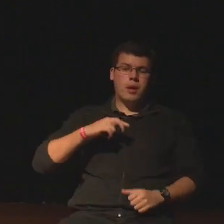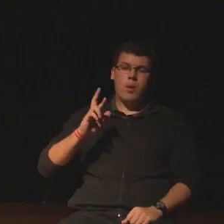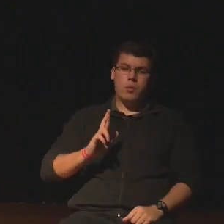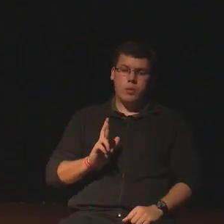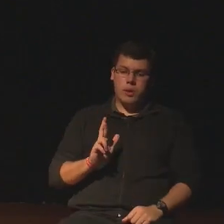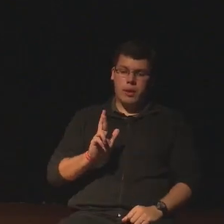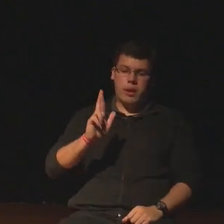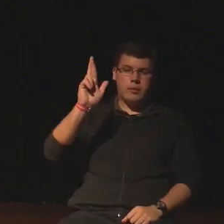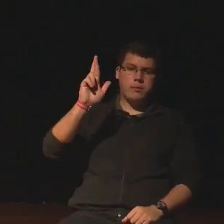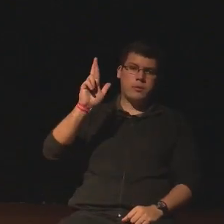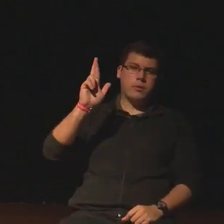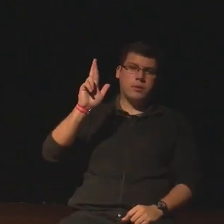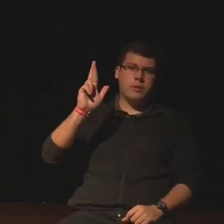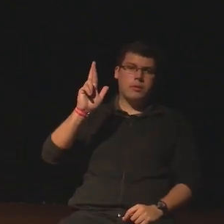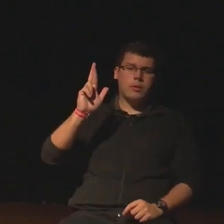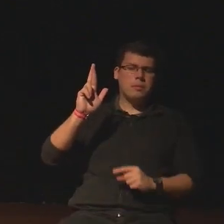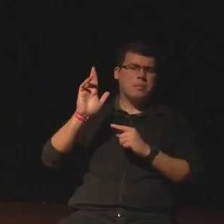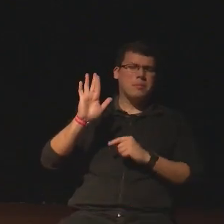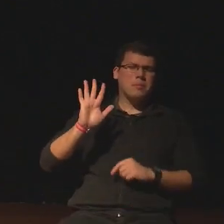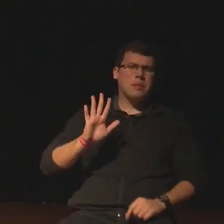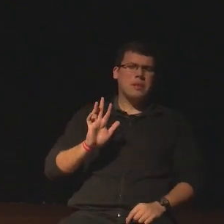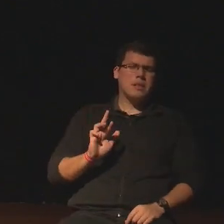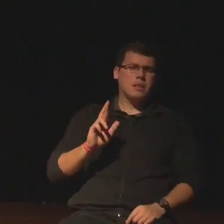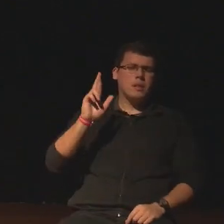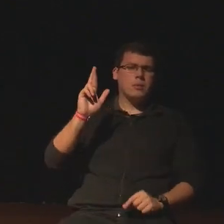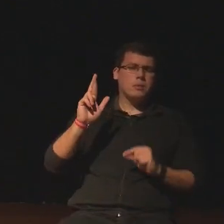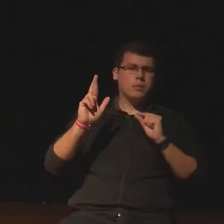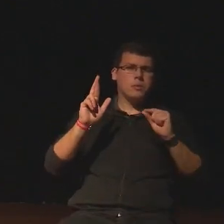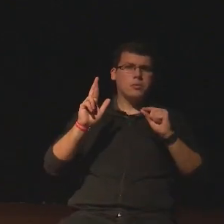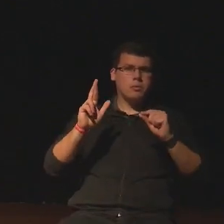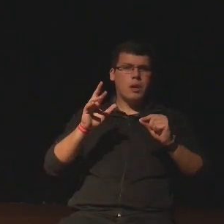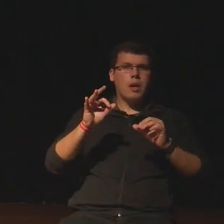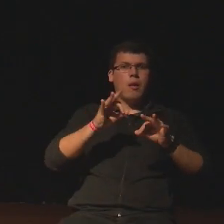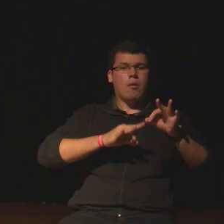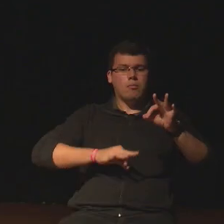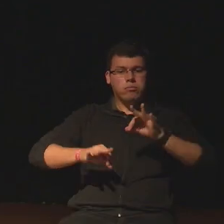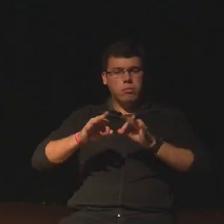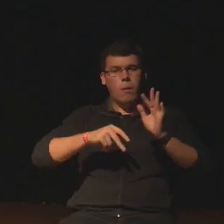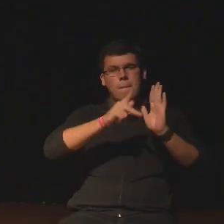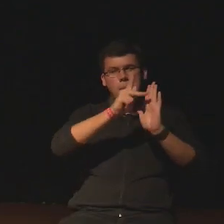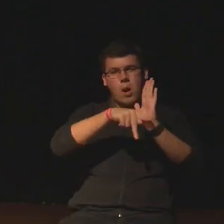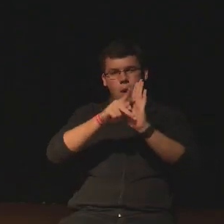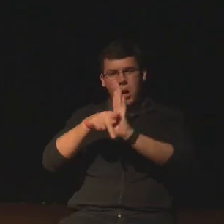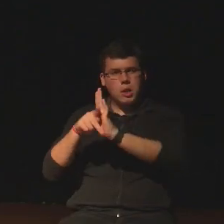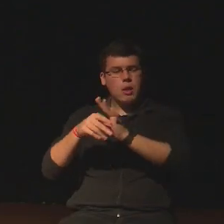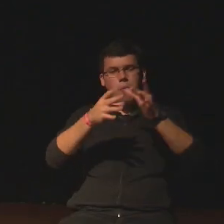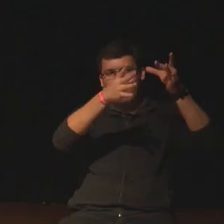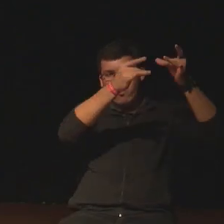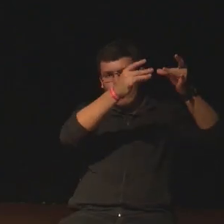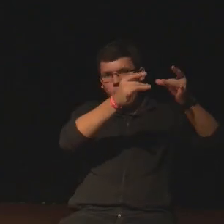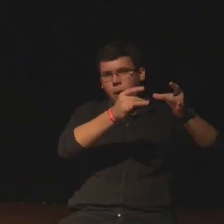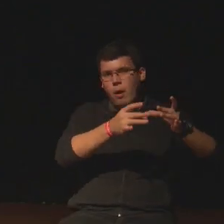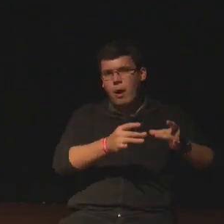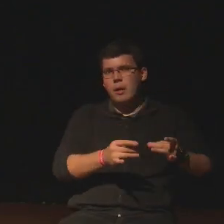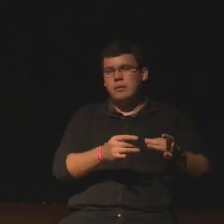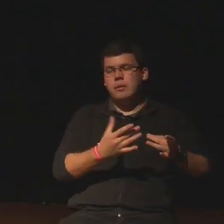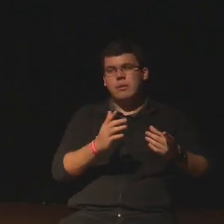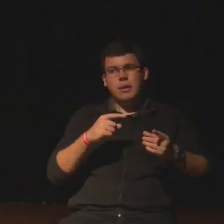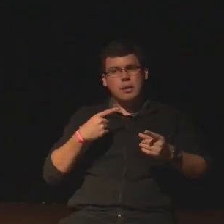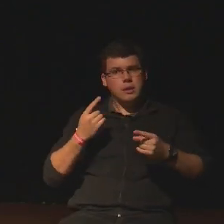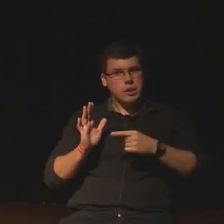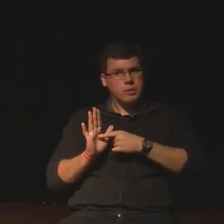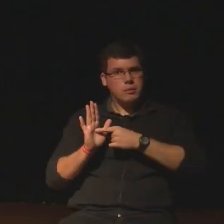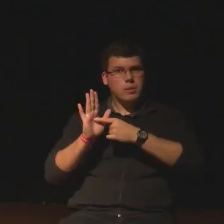sobre a elaboração dos projetos executivos, os projetos mais detalhados. Aqui a gente apresentou no sentido